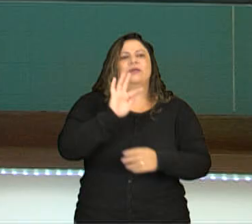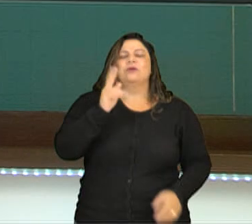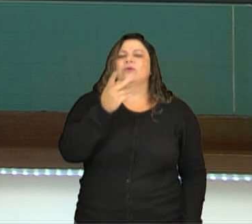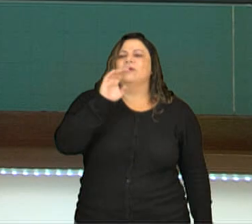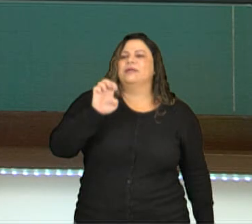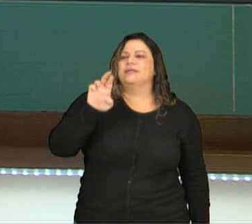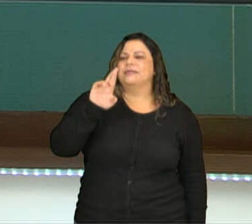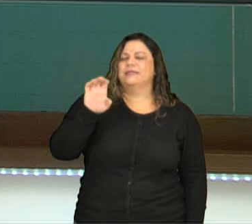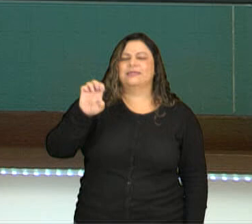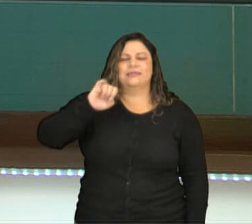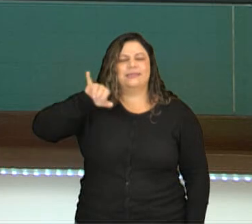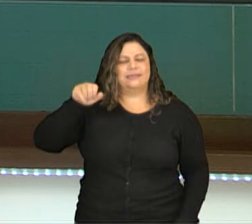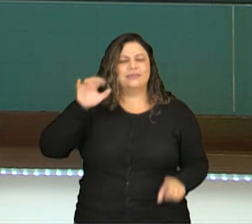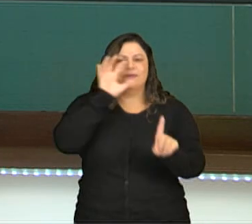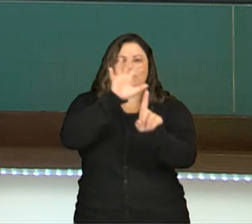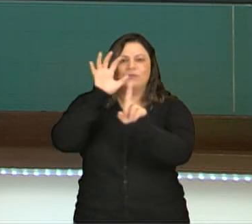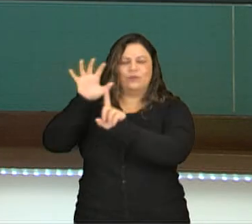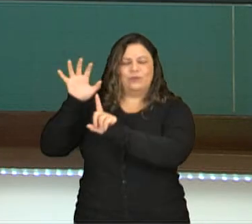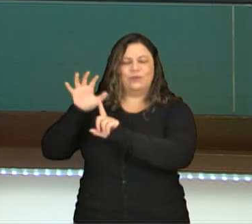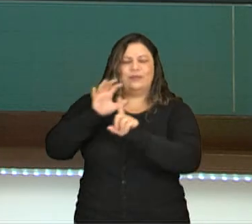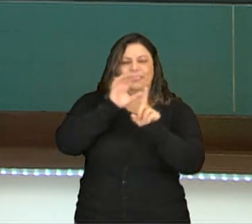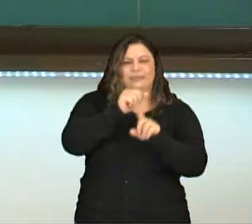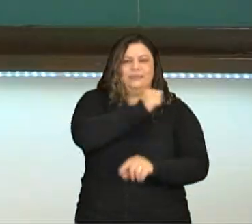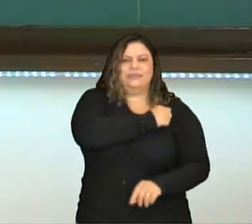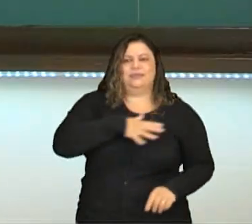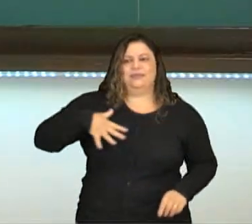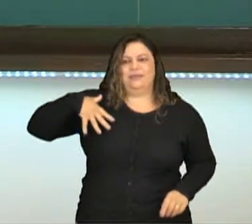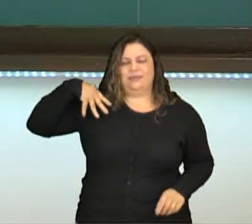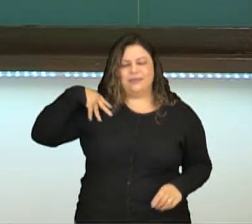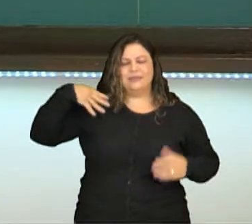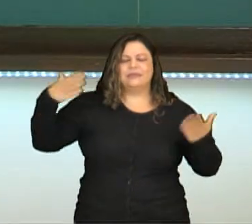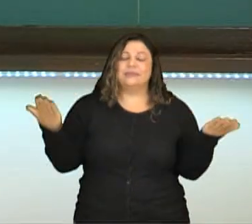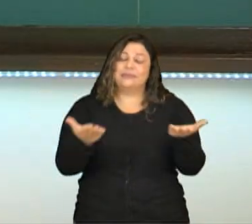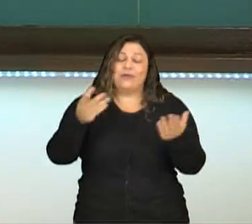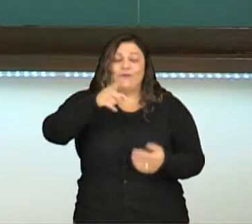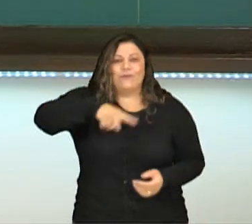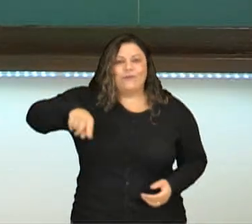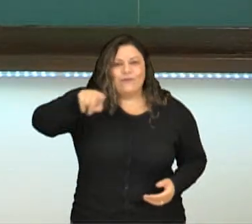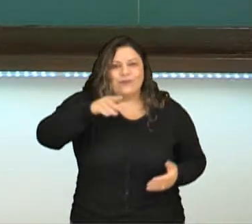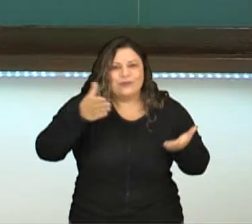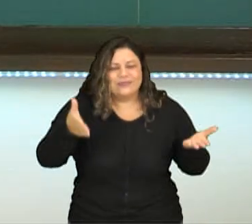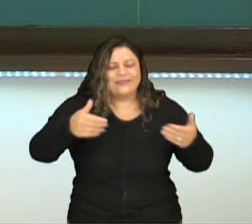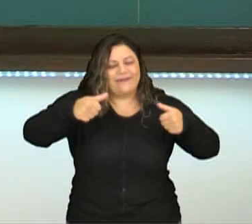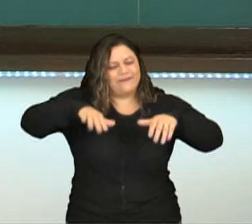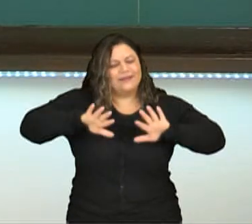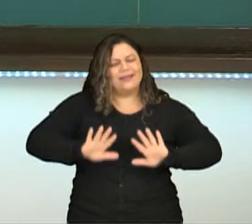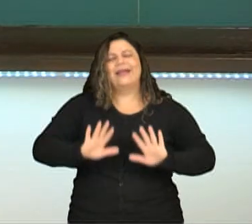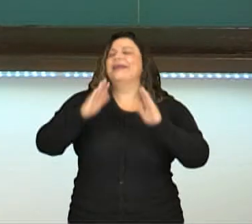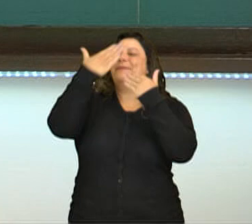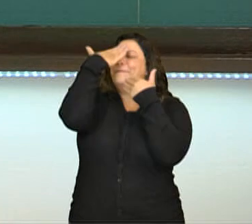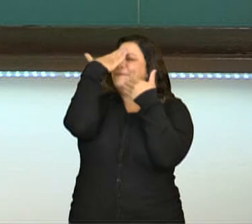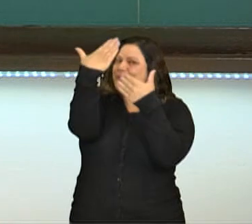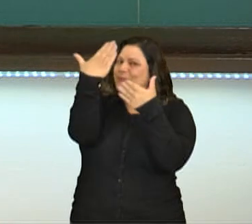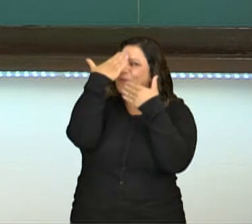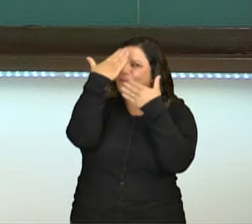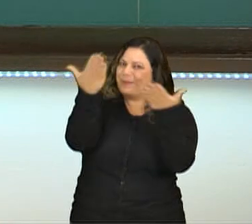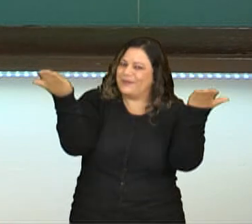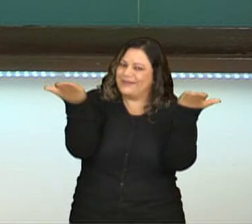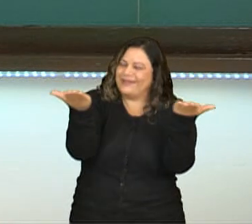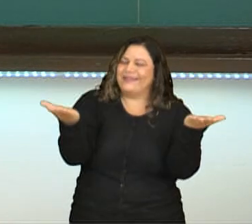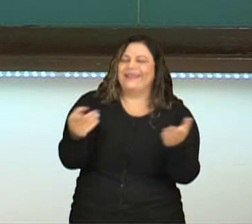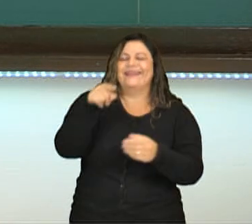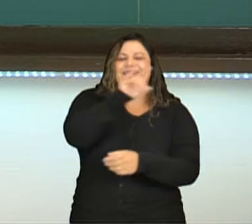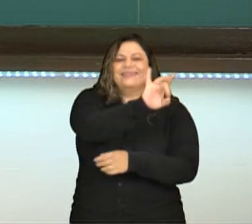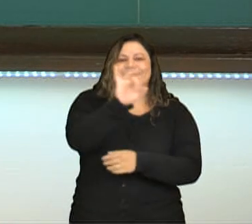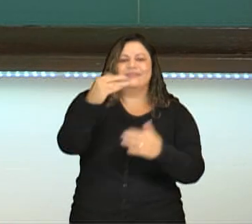Aristóteles e também a questão dos universais. Então, caro estudante, fica aqui a minha gratidão a cada um de vocês que participou